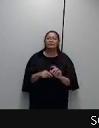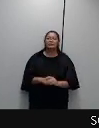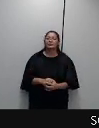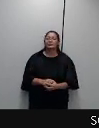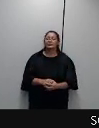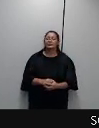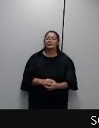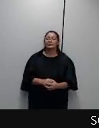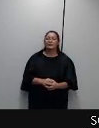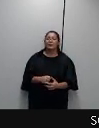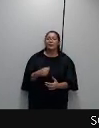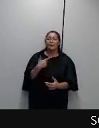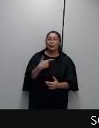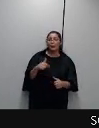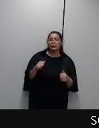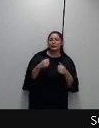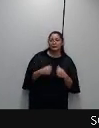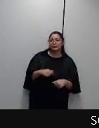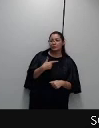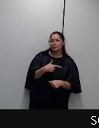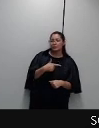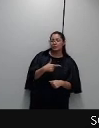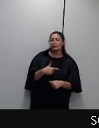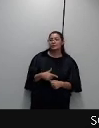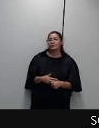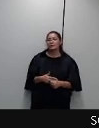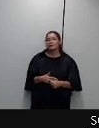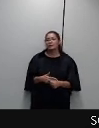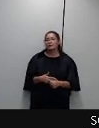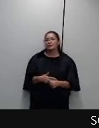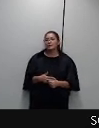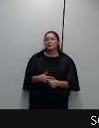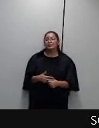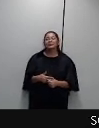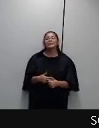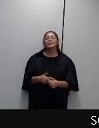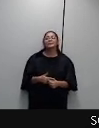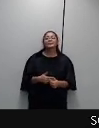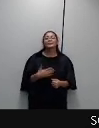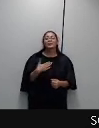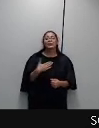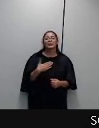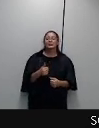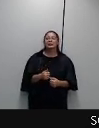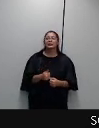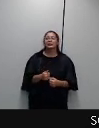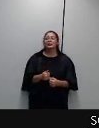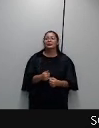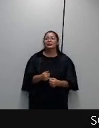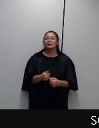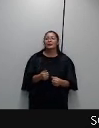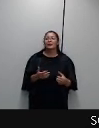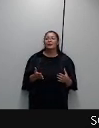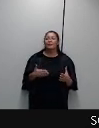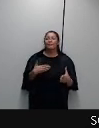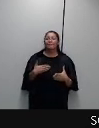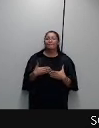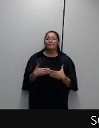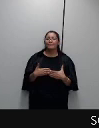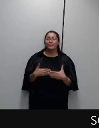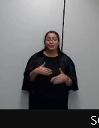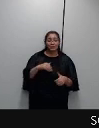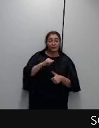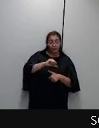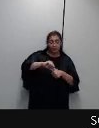essas duas razões é a minha eu entendo que seria que seria o aparecer tô manutenção do